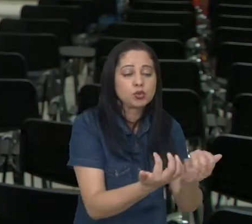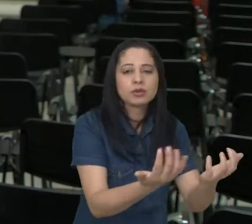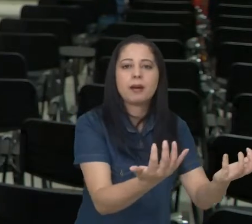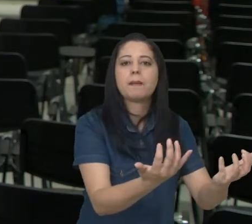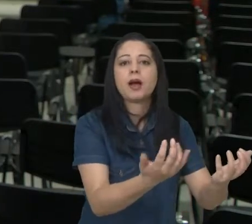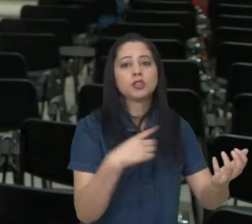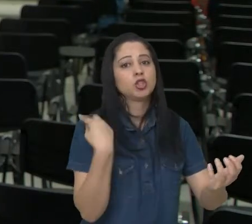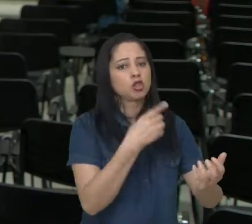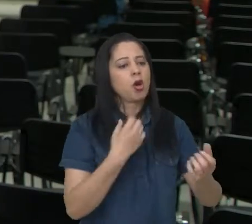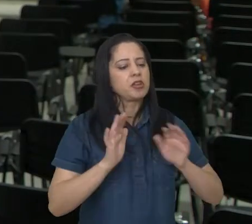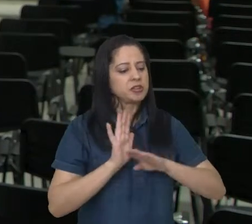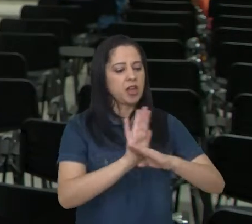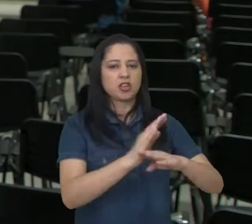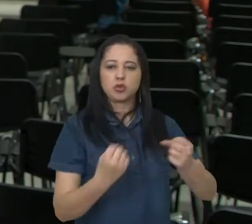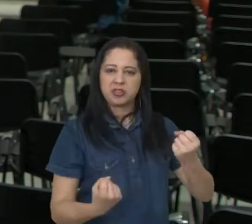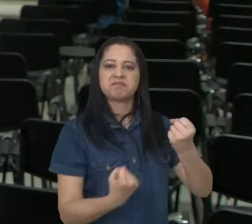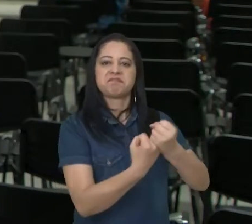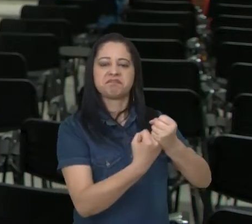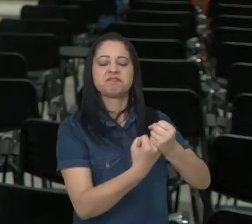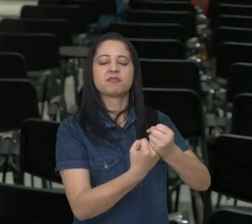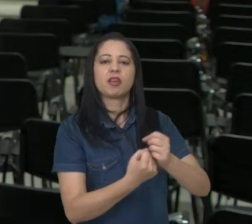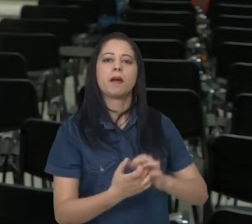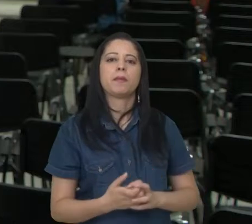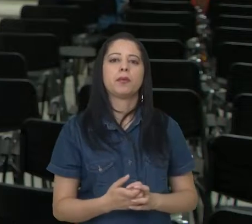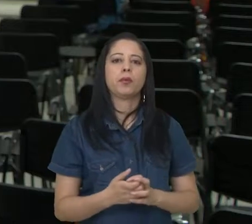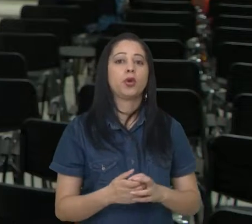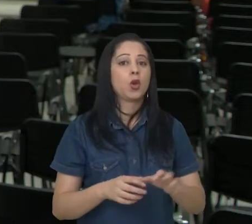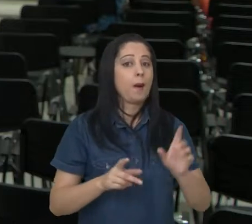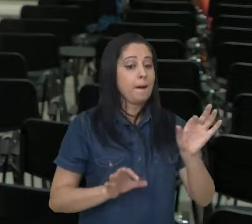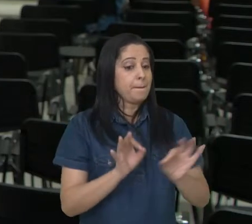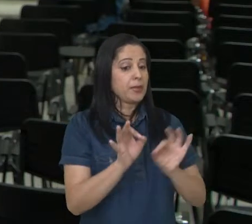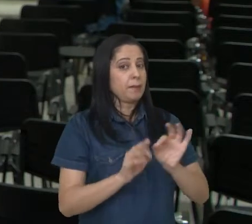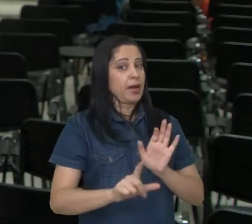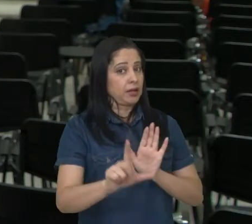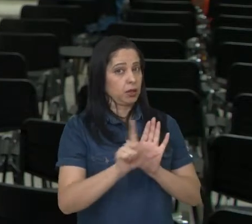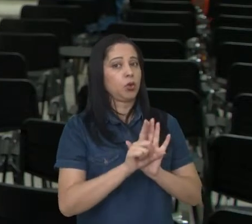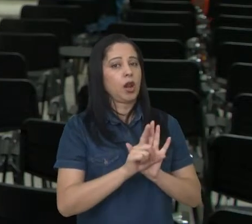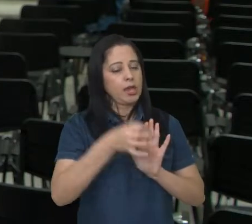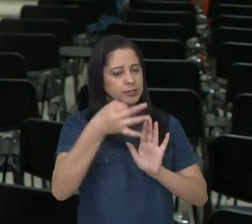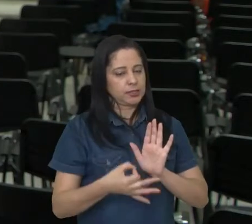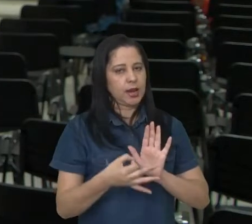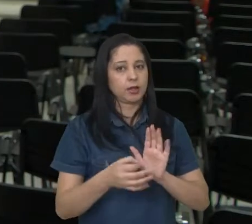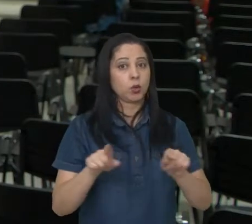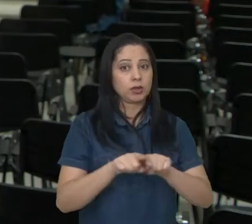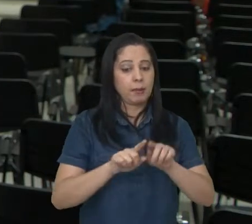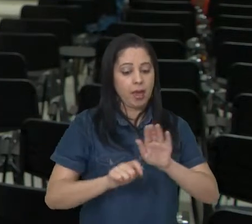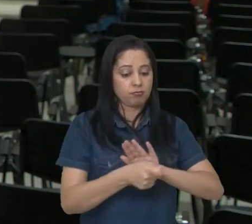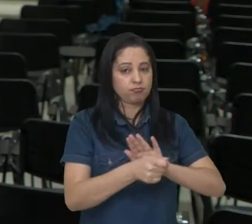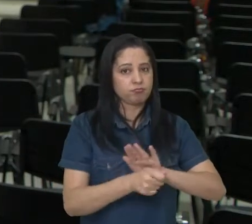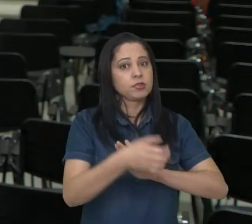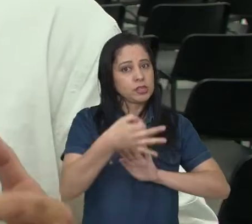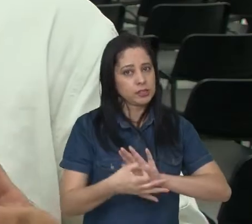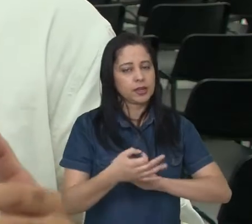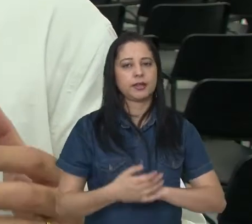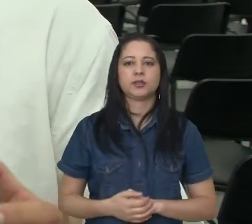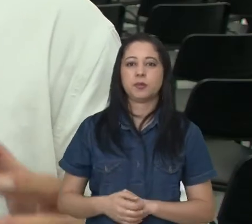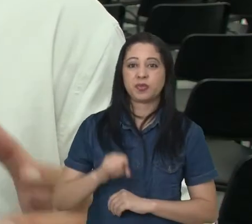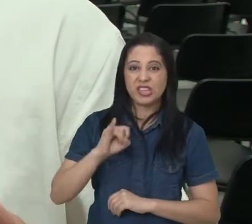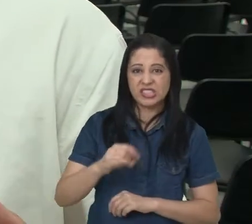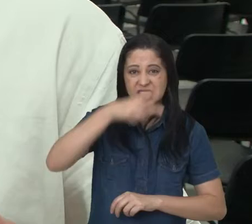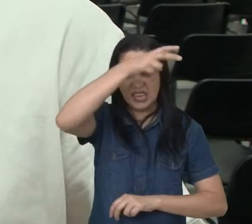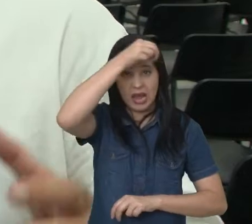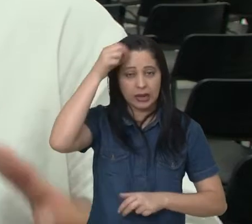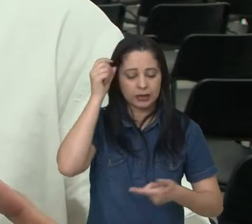nas pistas, e nós os ajudamos através dos bastidores, fazendo boas leis e votando um bom orçamento. Quando você tem